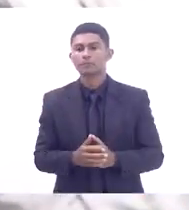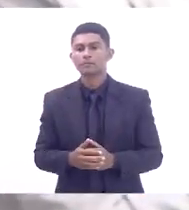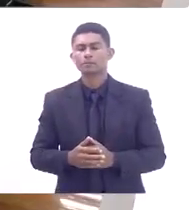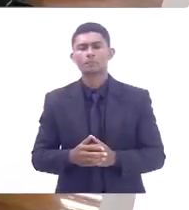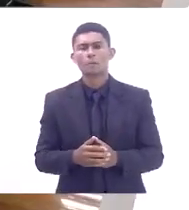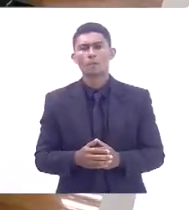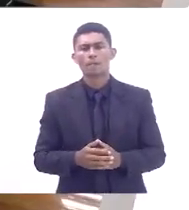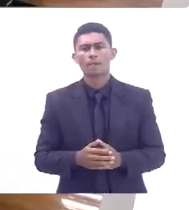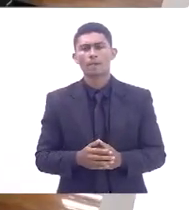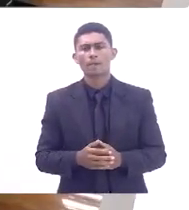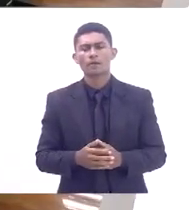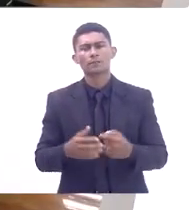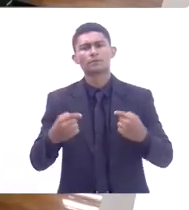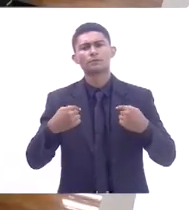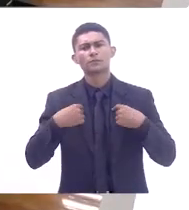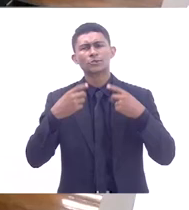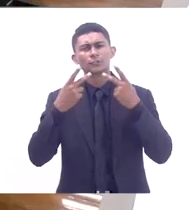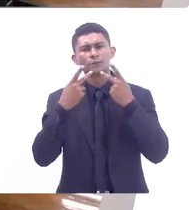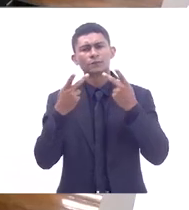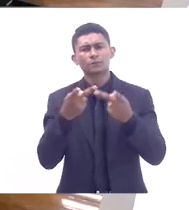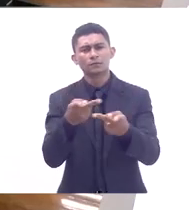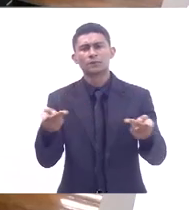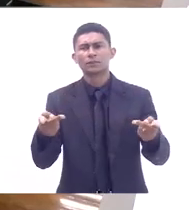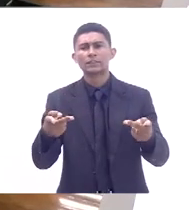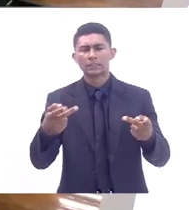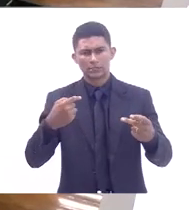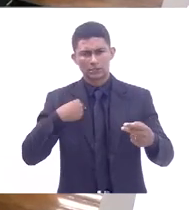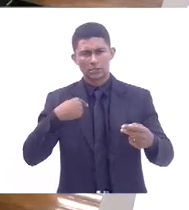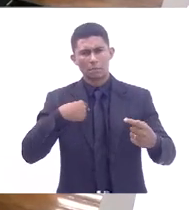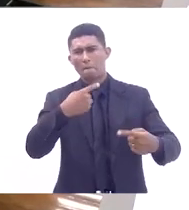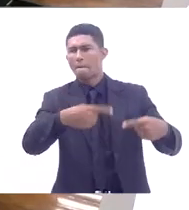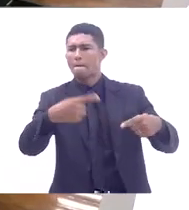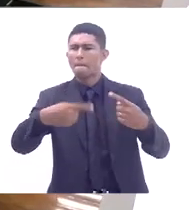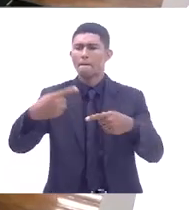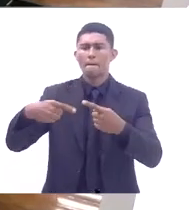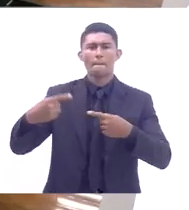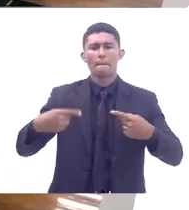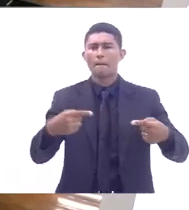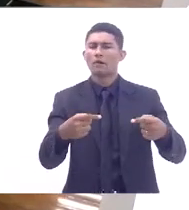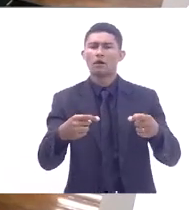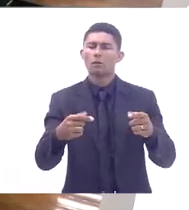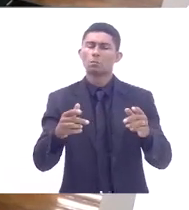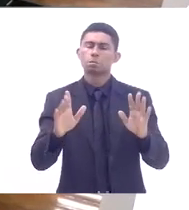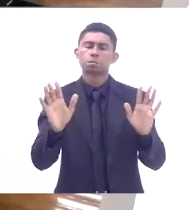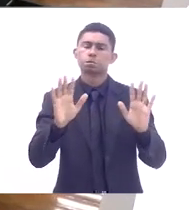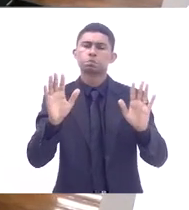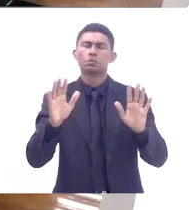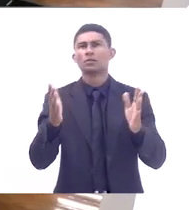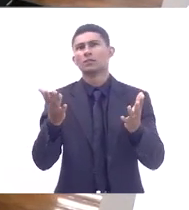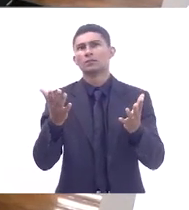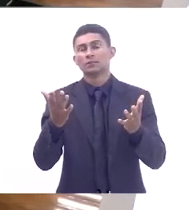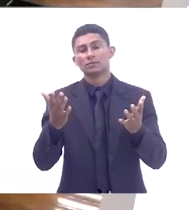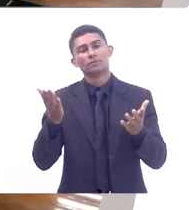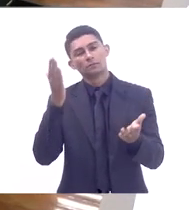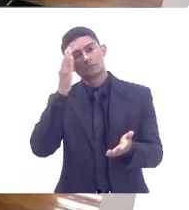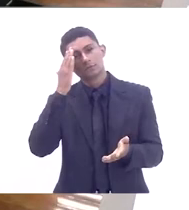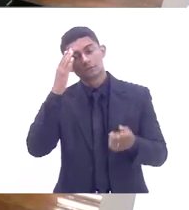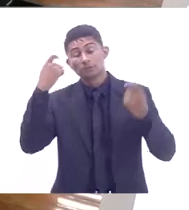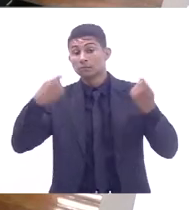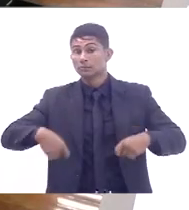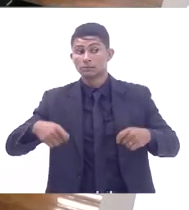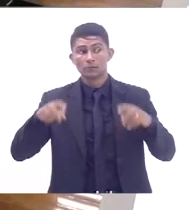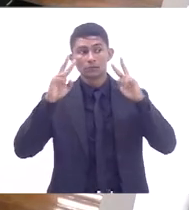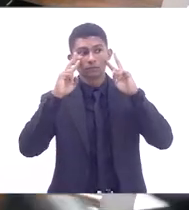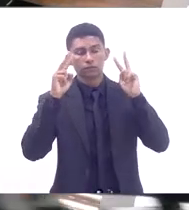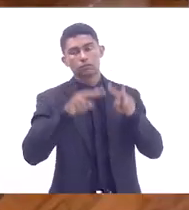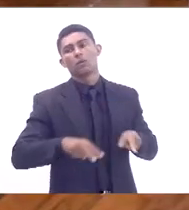eu não vou eu não vou entrar em debates maiores a respeito de qual a gente precisa olhar para